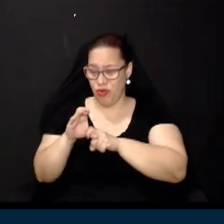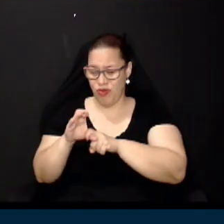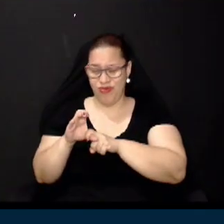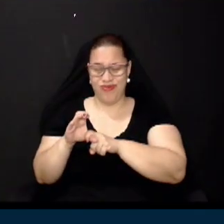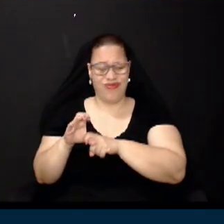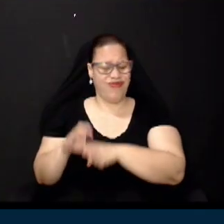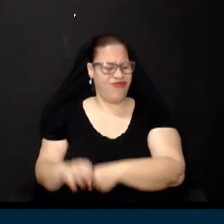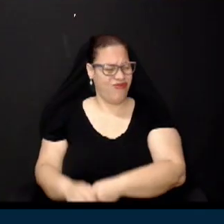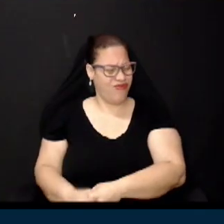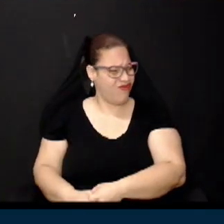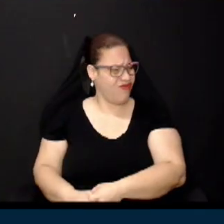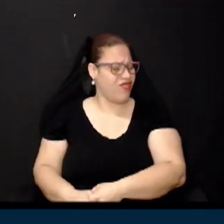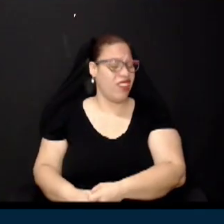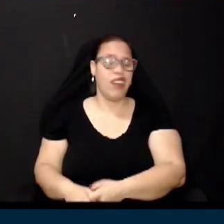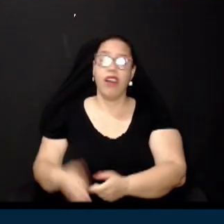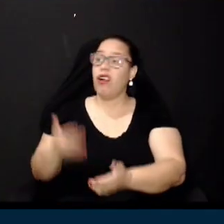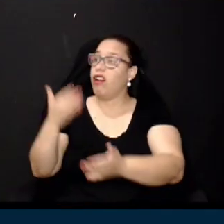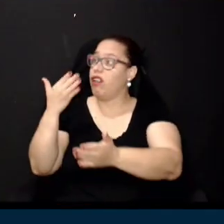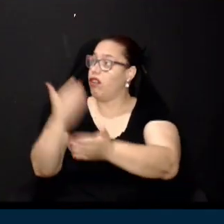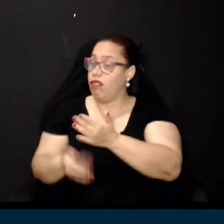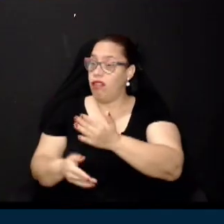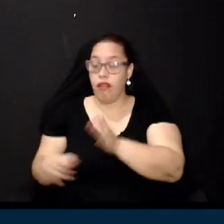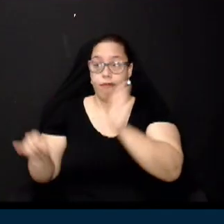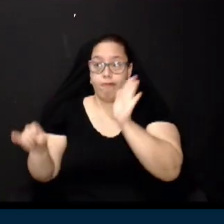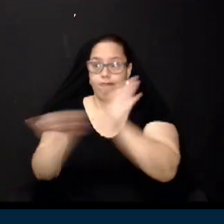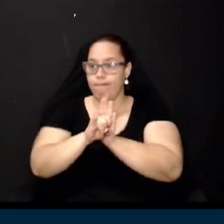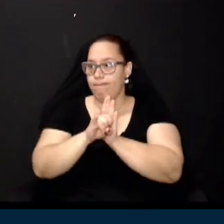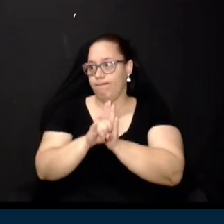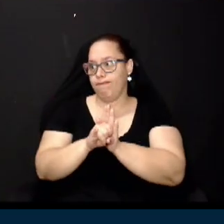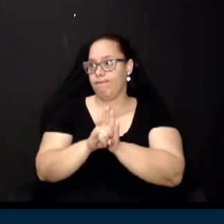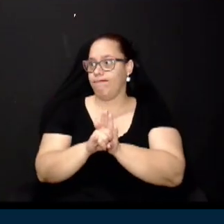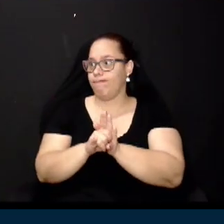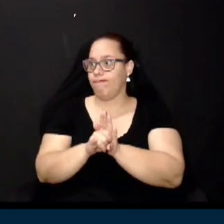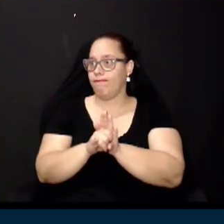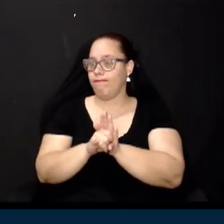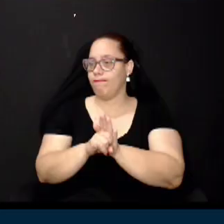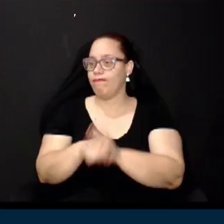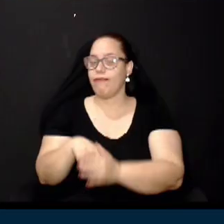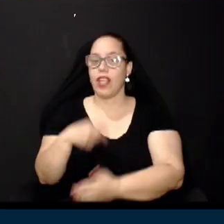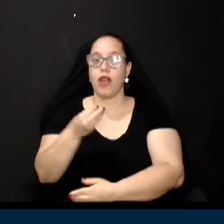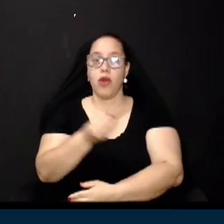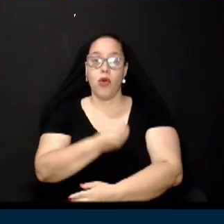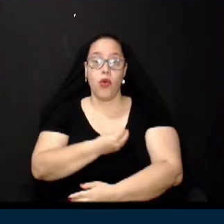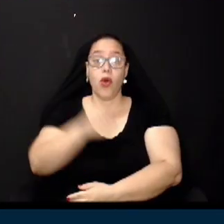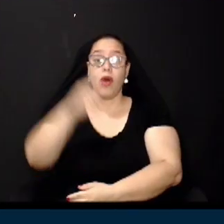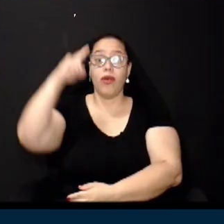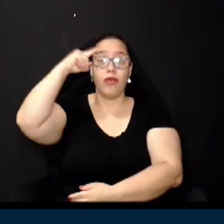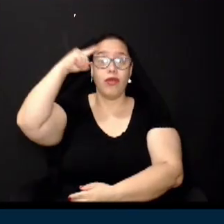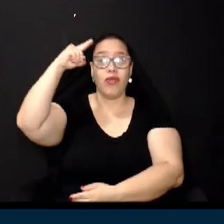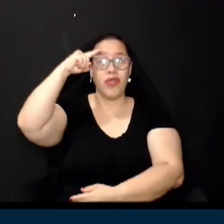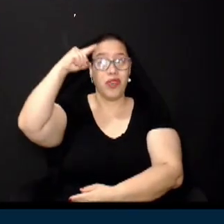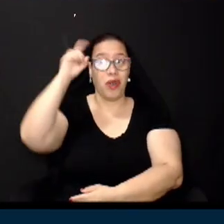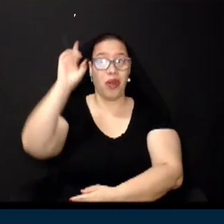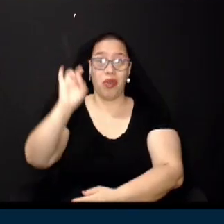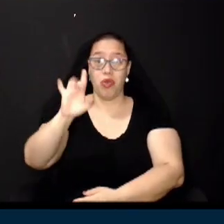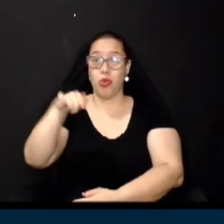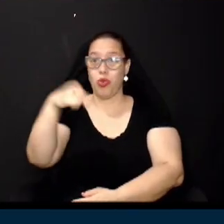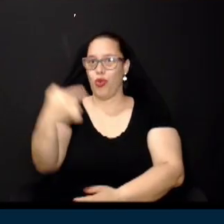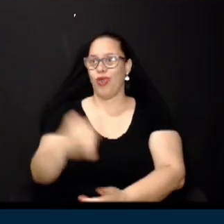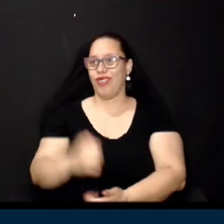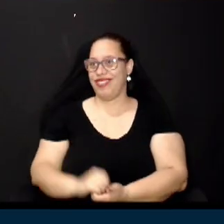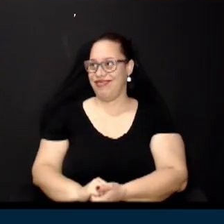acaba perdendo a nossa identidade. Então, você vive todo dia em função do outro. E quando a gente